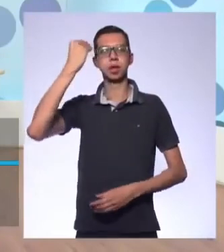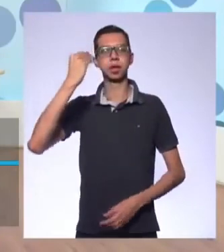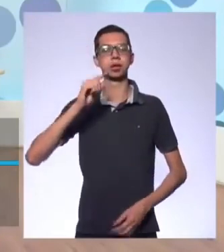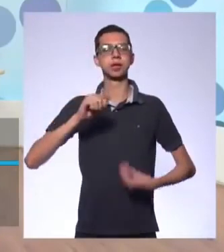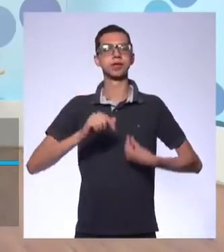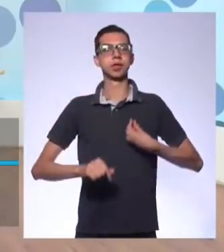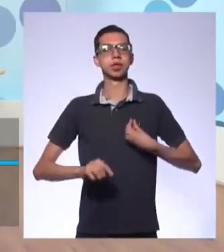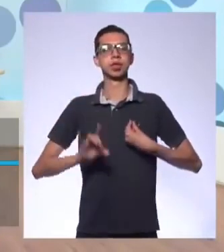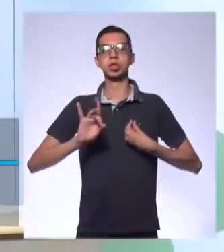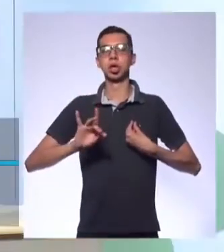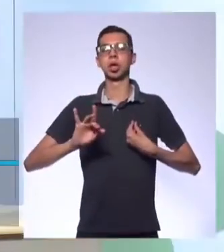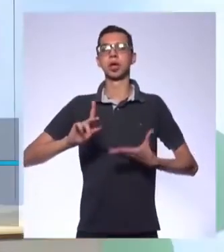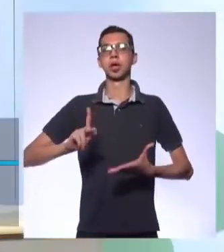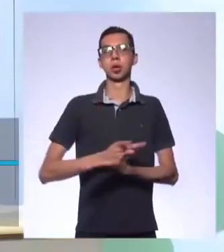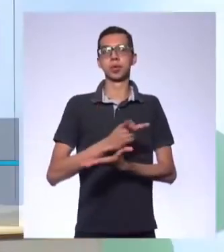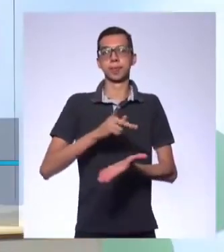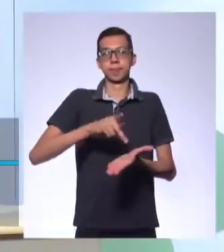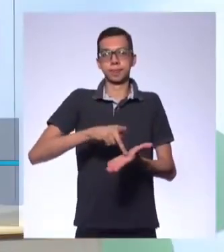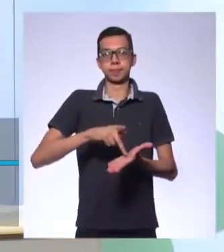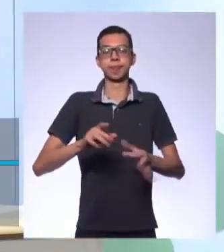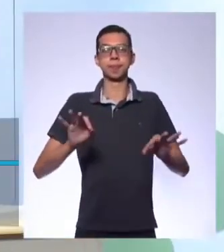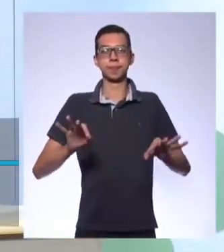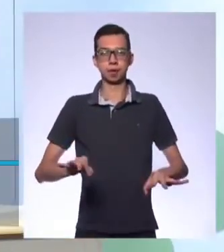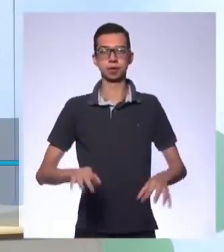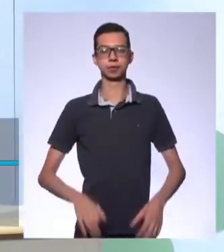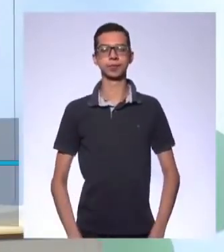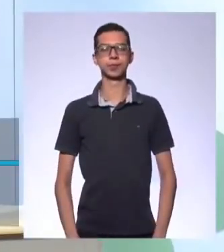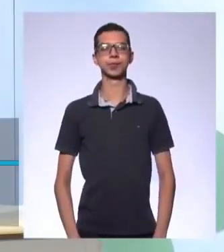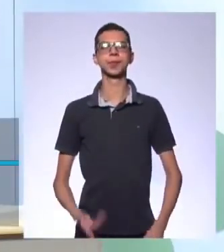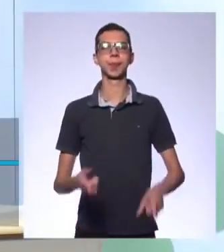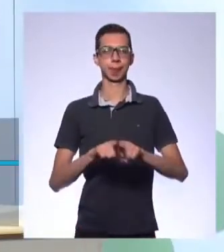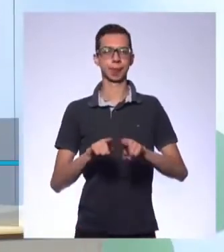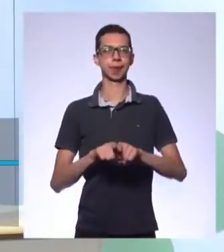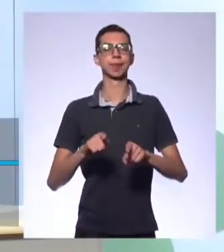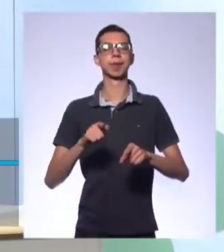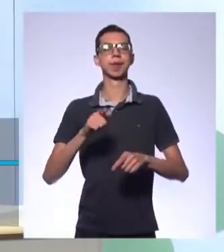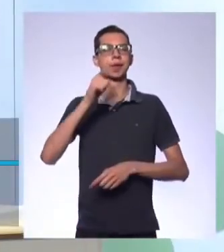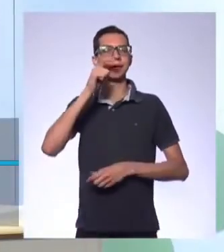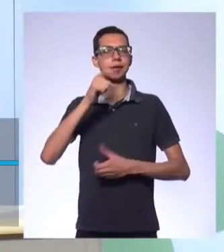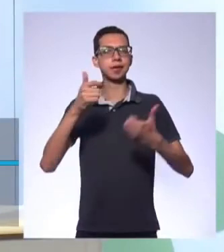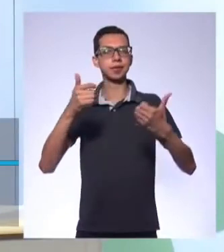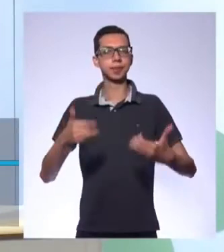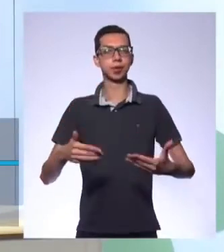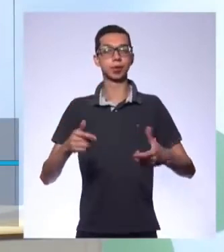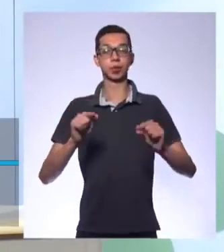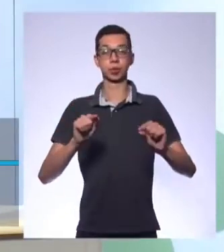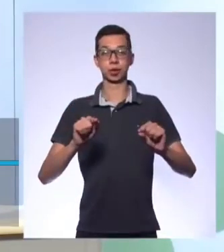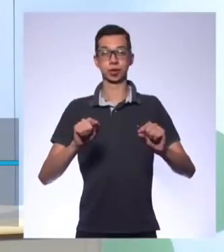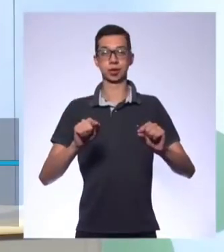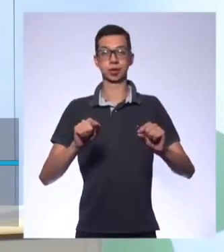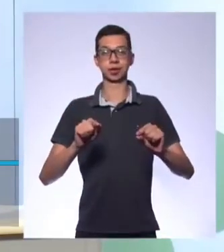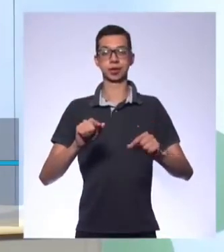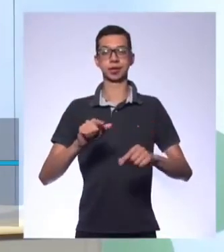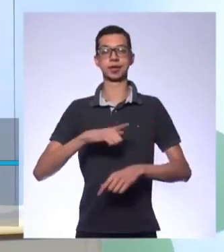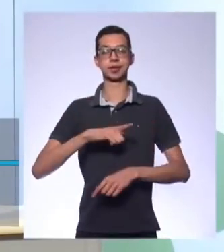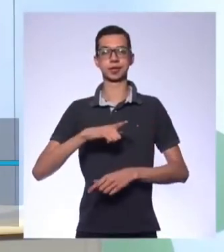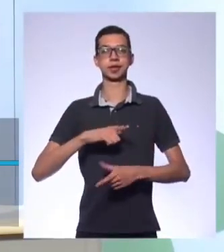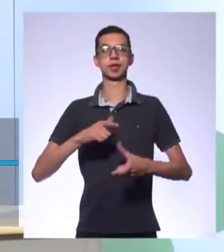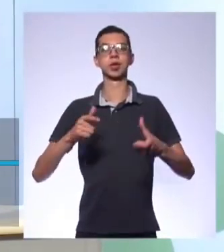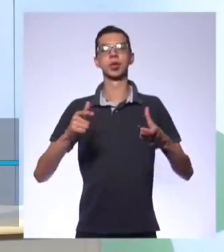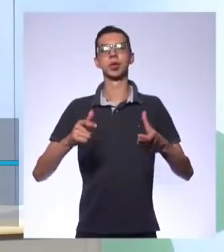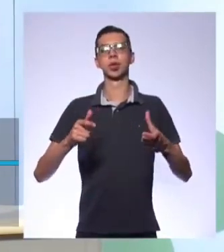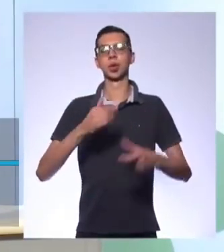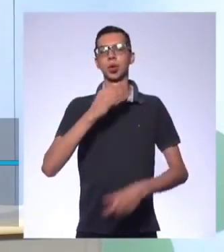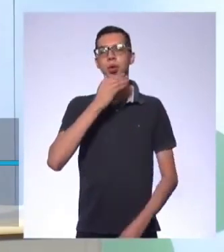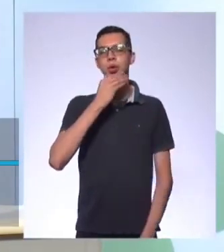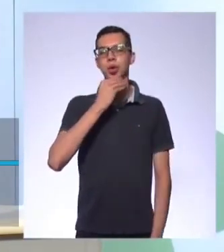né? E essa cena da bancada, acho que é interessante você ter colocado, André, porque depois você vai ter o Cyrano de Bergerac, que também tem a